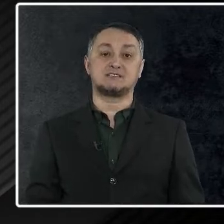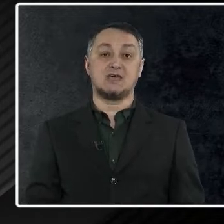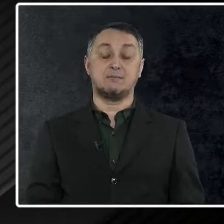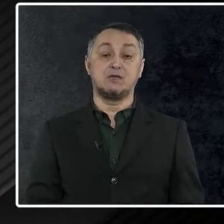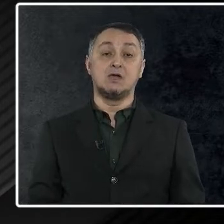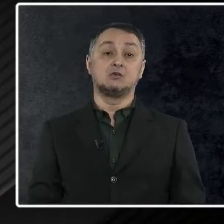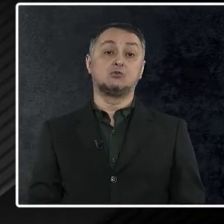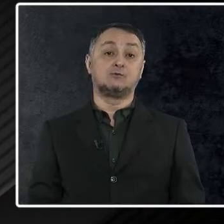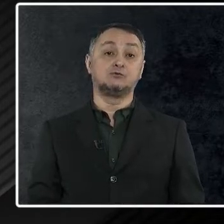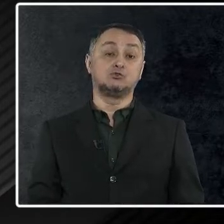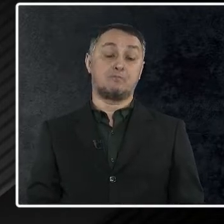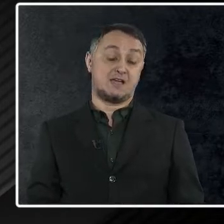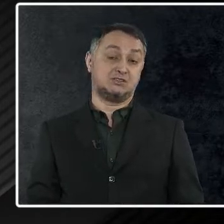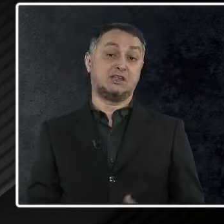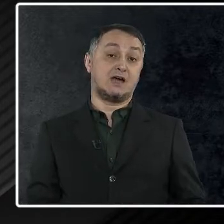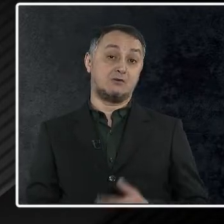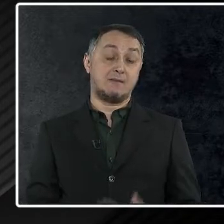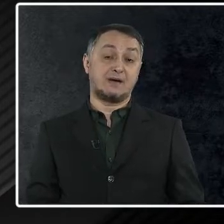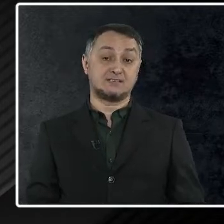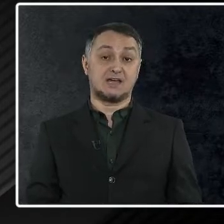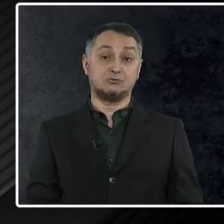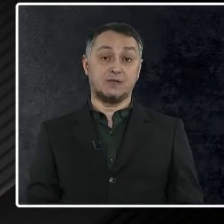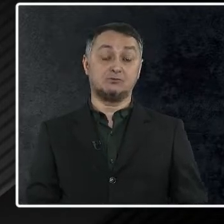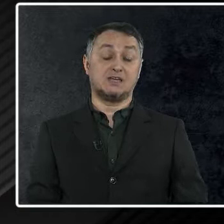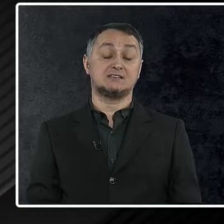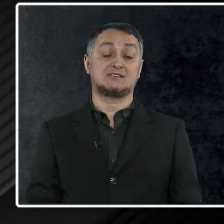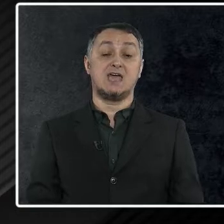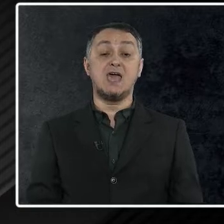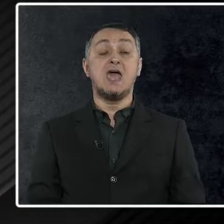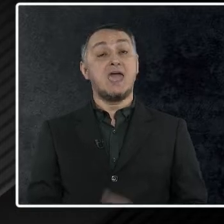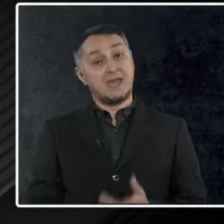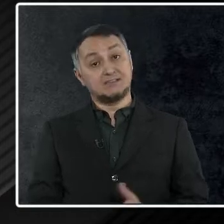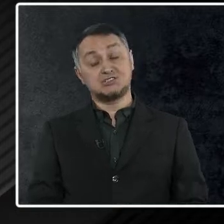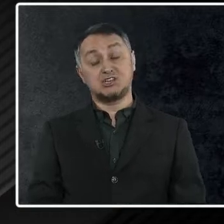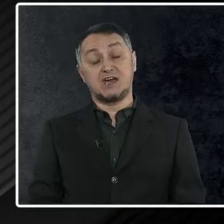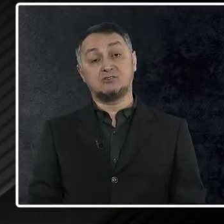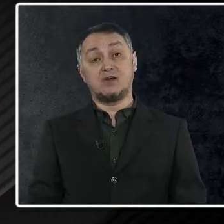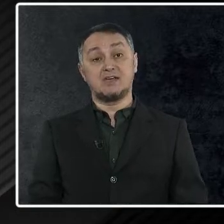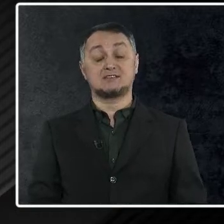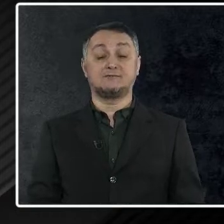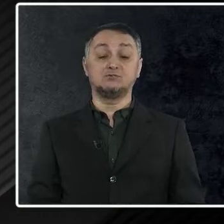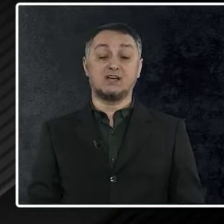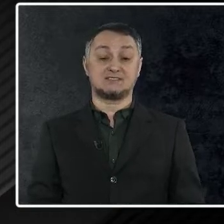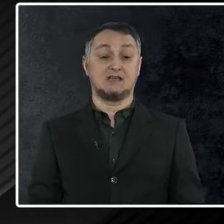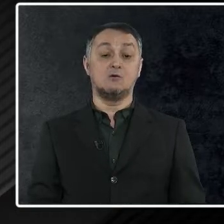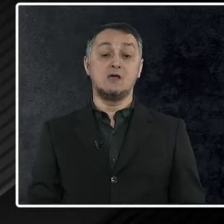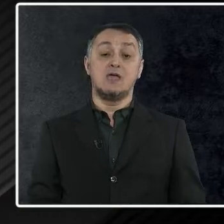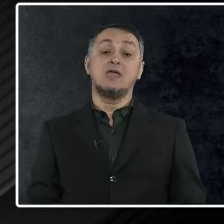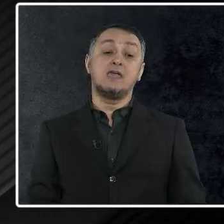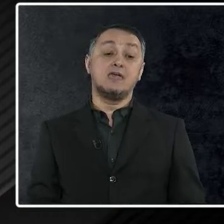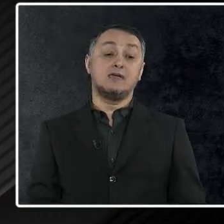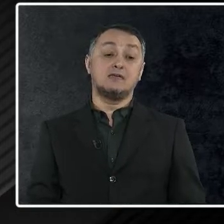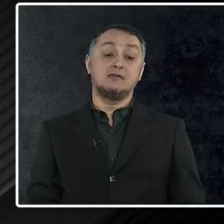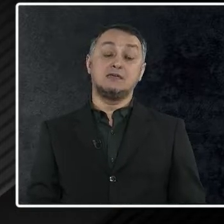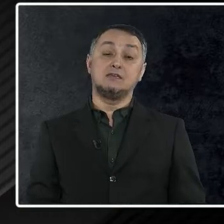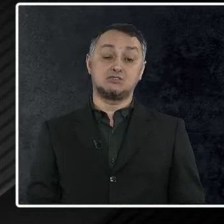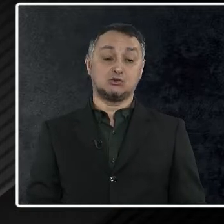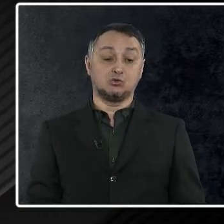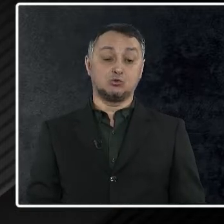partido recebe do fundo partidário repassado pelo TSE é destinado a essa fundação